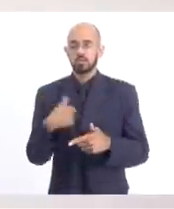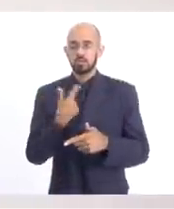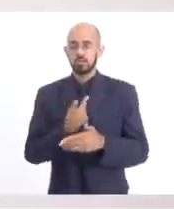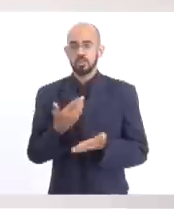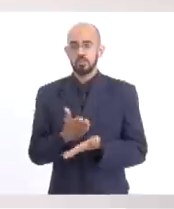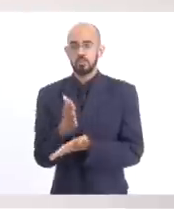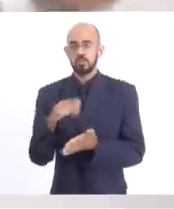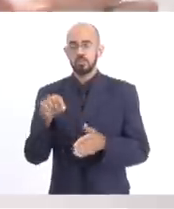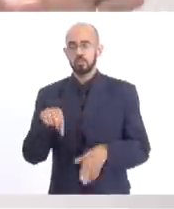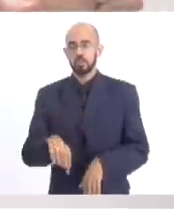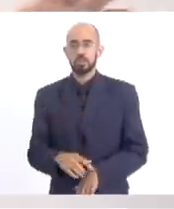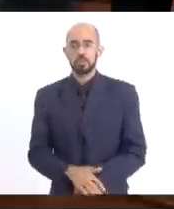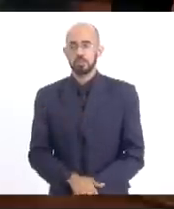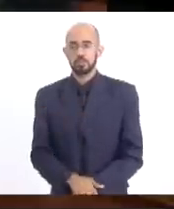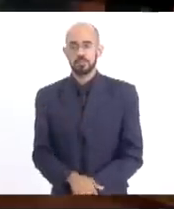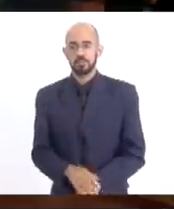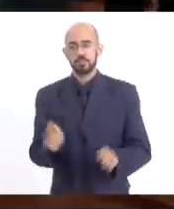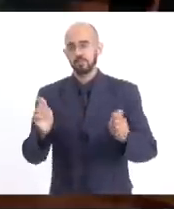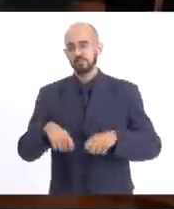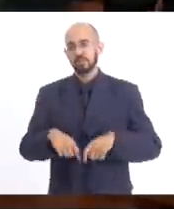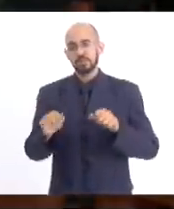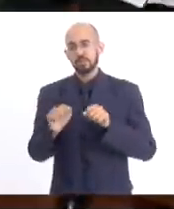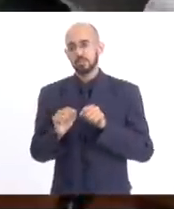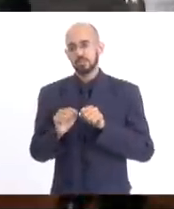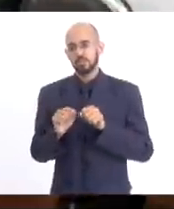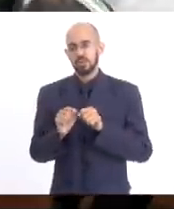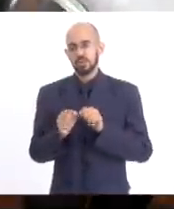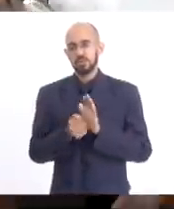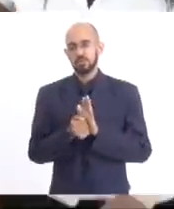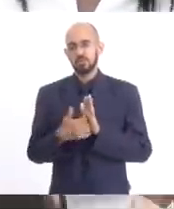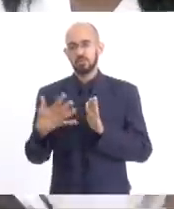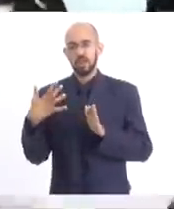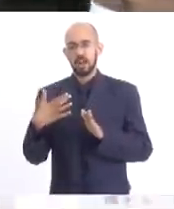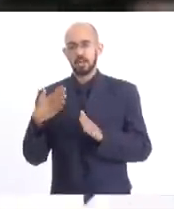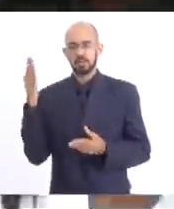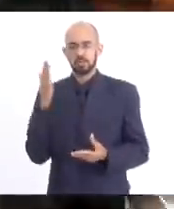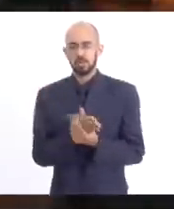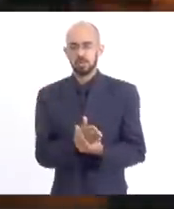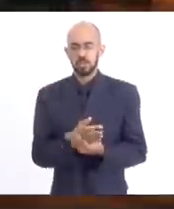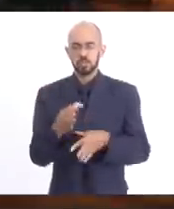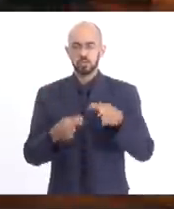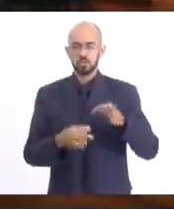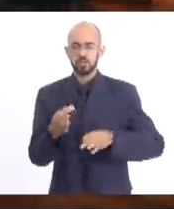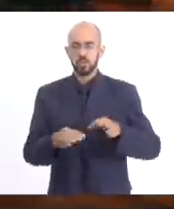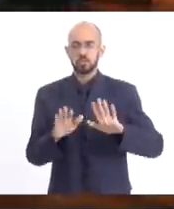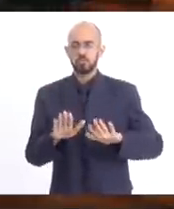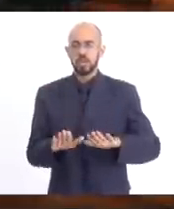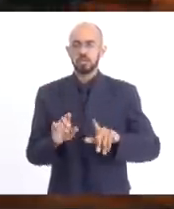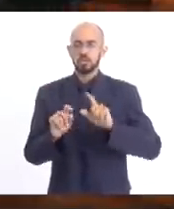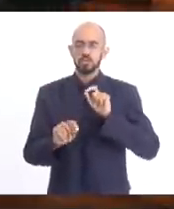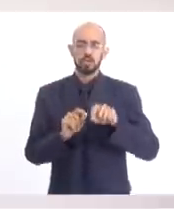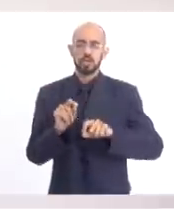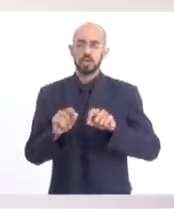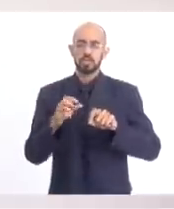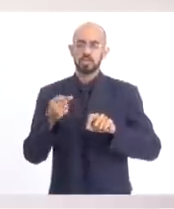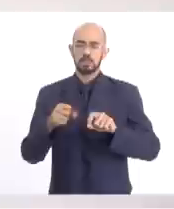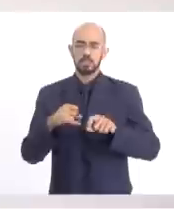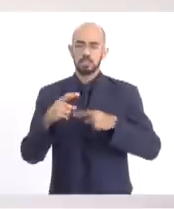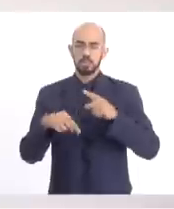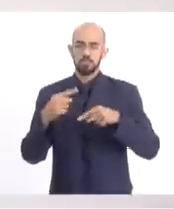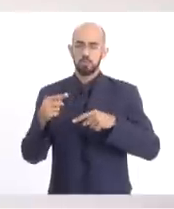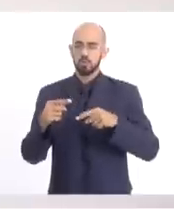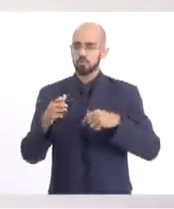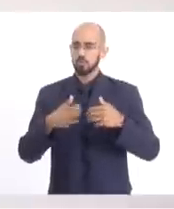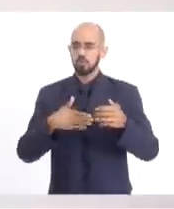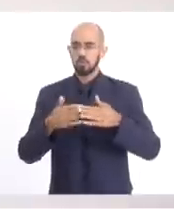nós podemos fazer várias questões judiciais, mas o fato é que, se amanhã, por qualquer razão, e eu falei